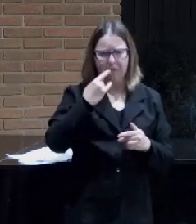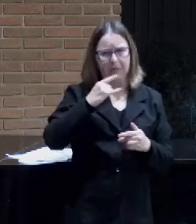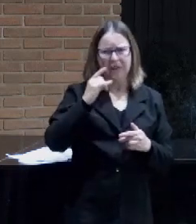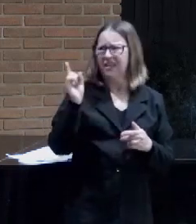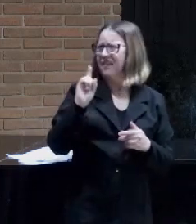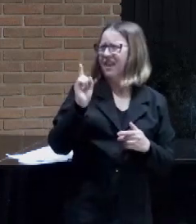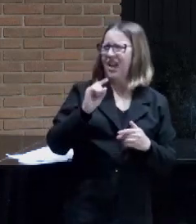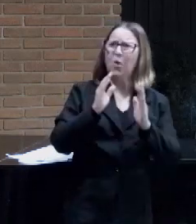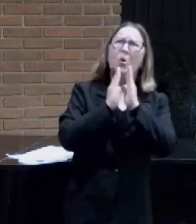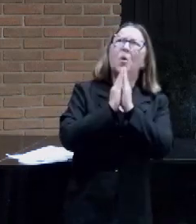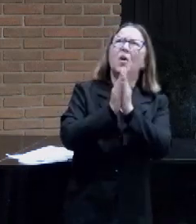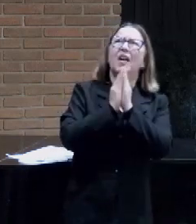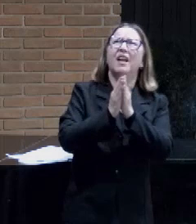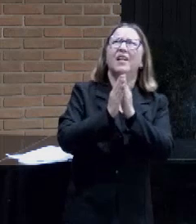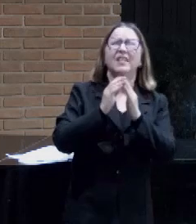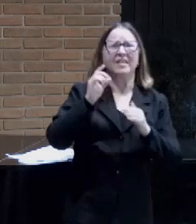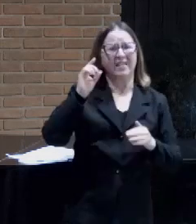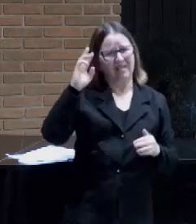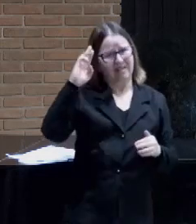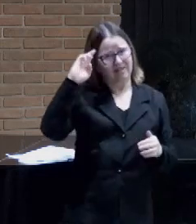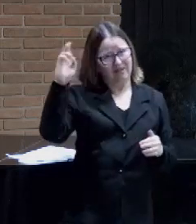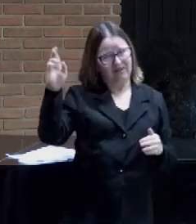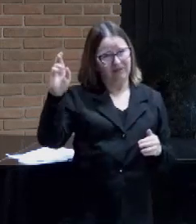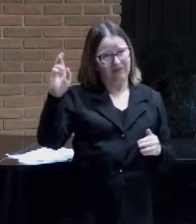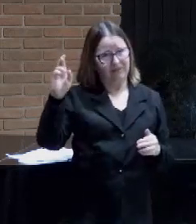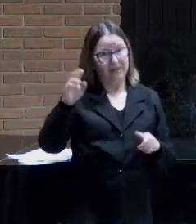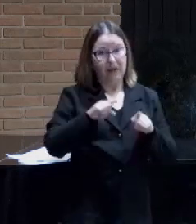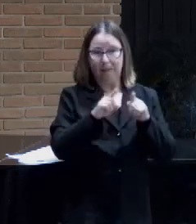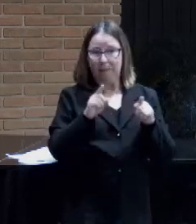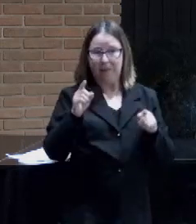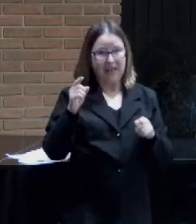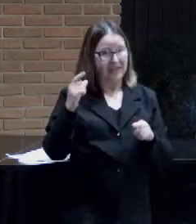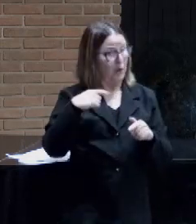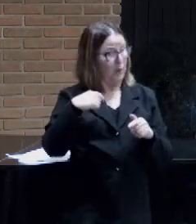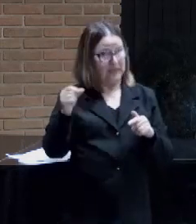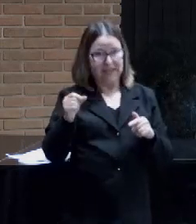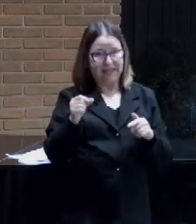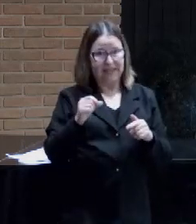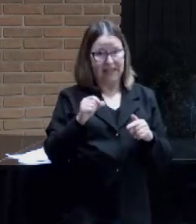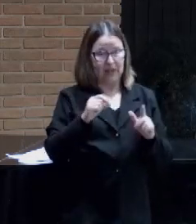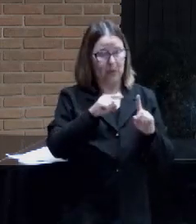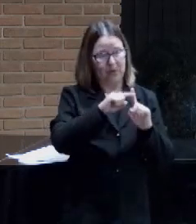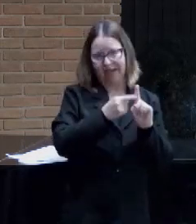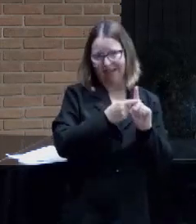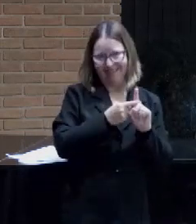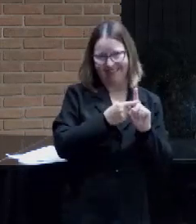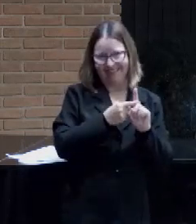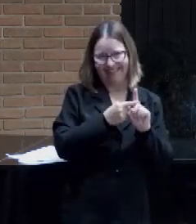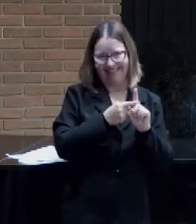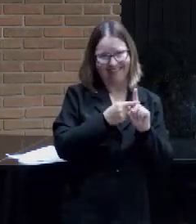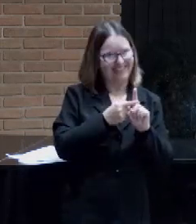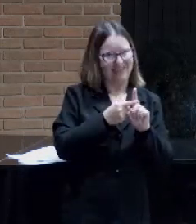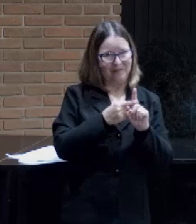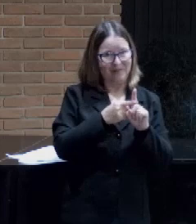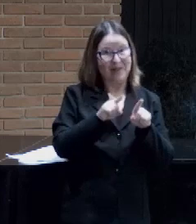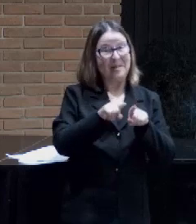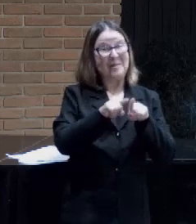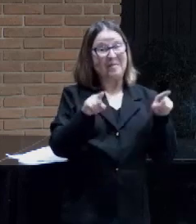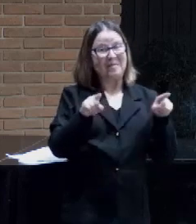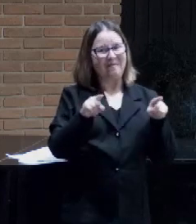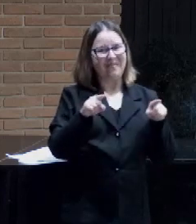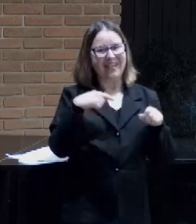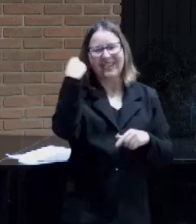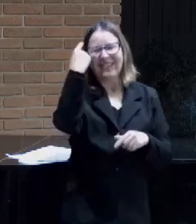não saiu grávida dali. Claro que não. Mas a Bíblia fala que o seu semblante era diferente.